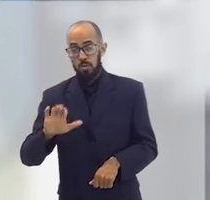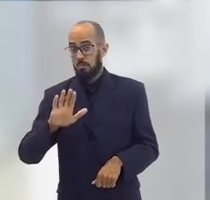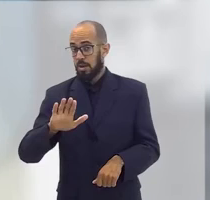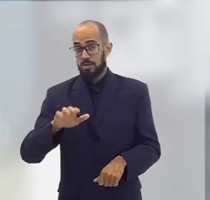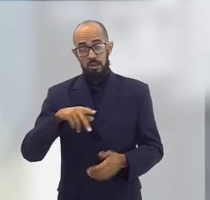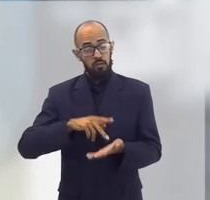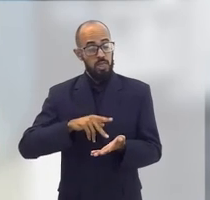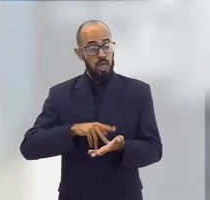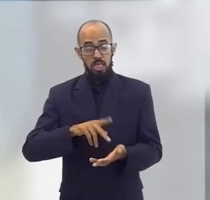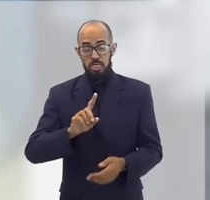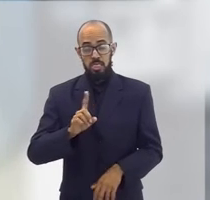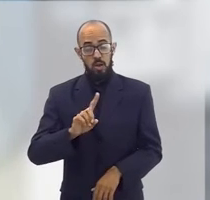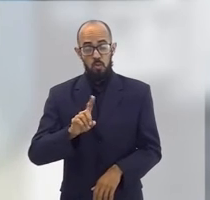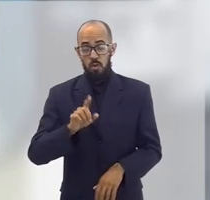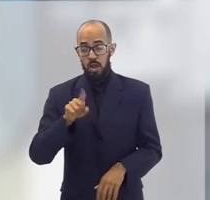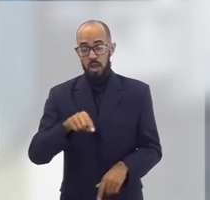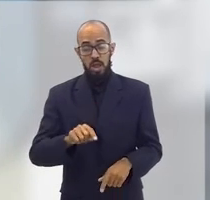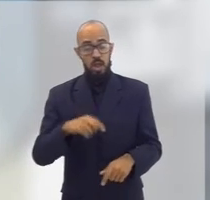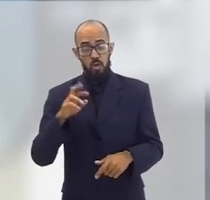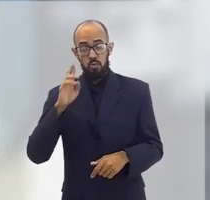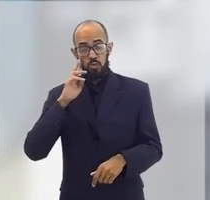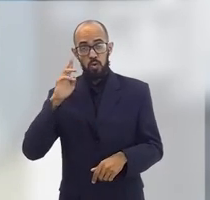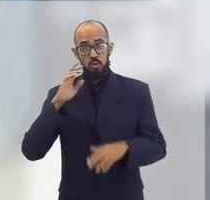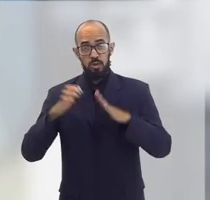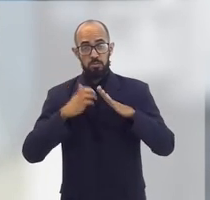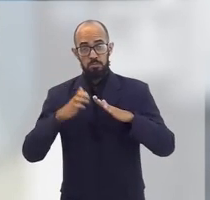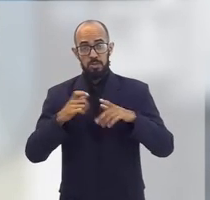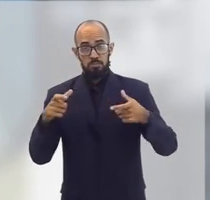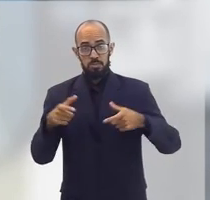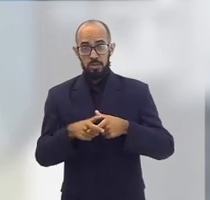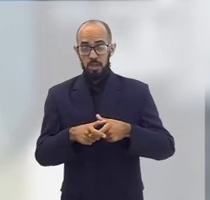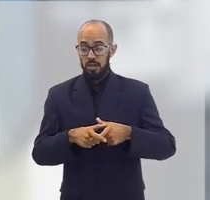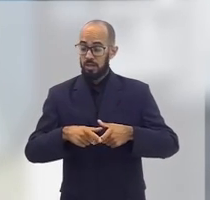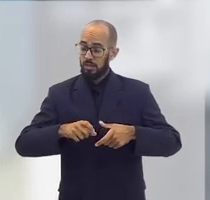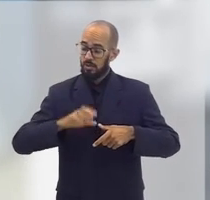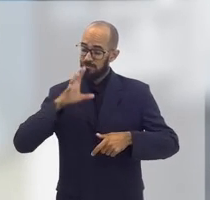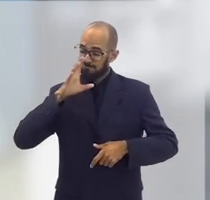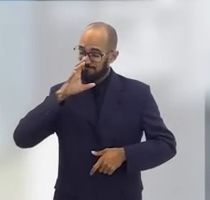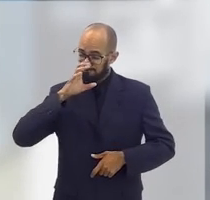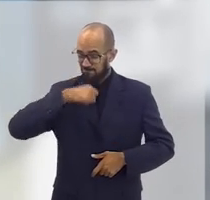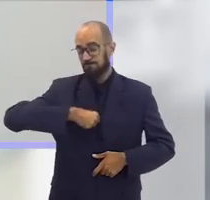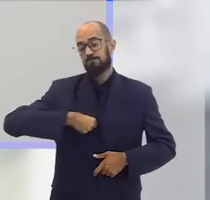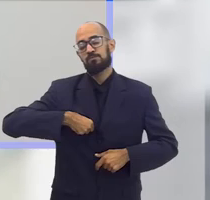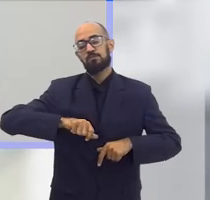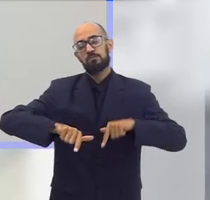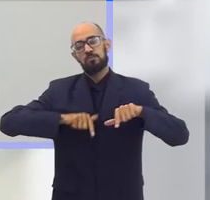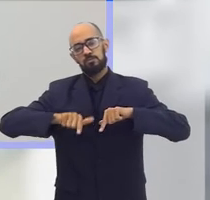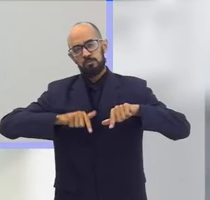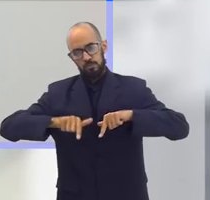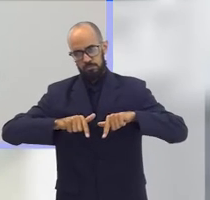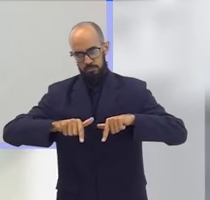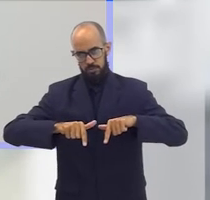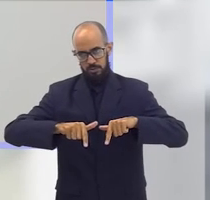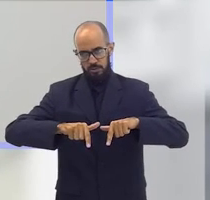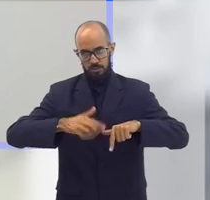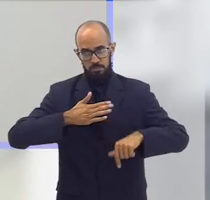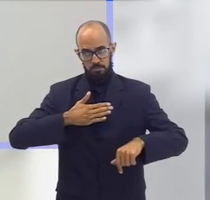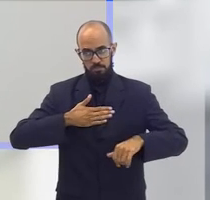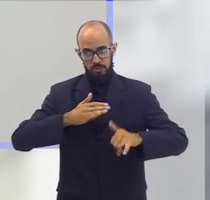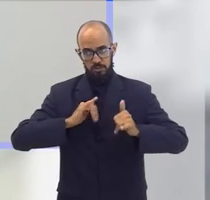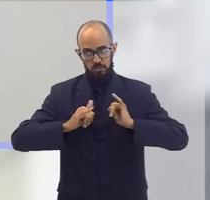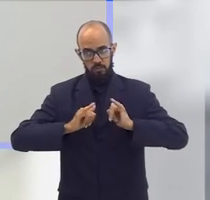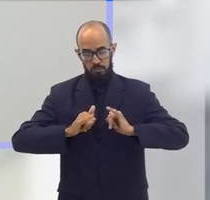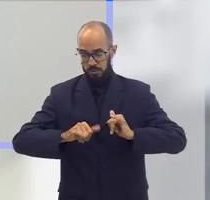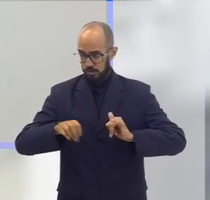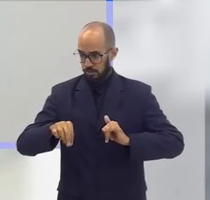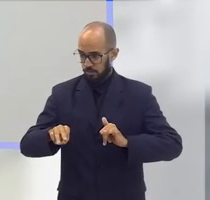na verdade, não, é o microempresário que com muito esforço, toca o seu negócio. Bom, os meus dados,